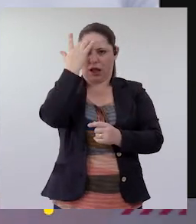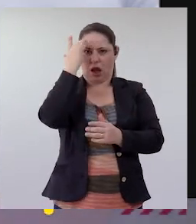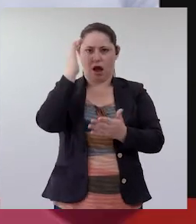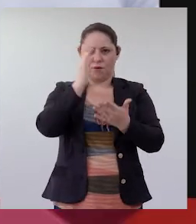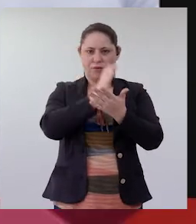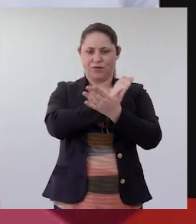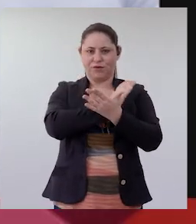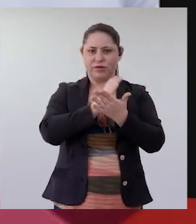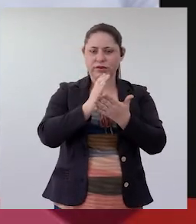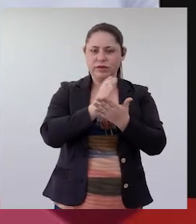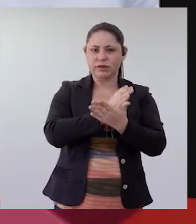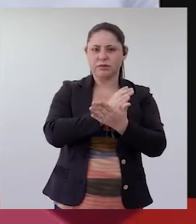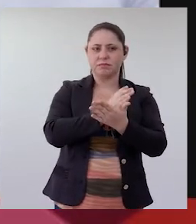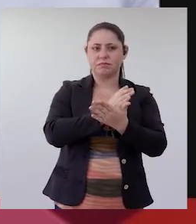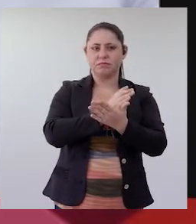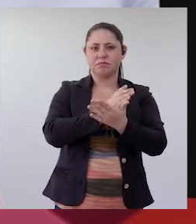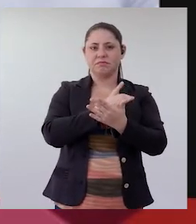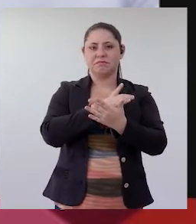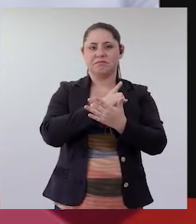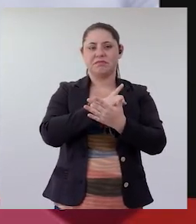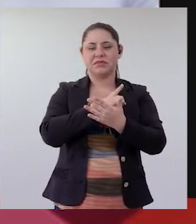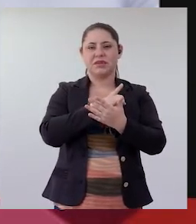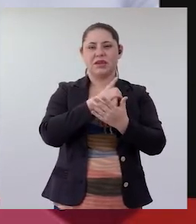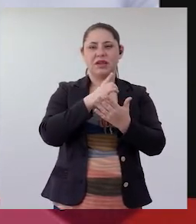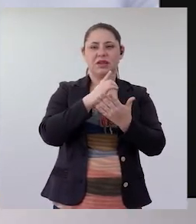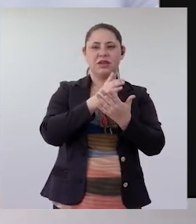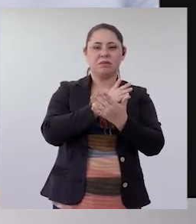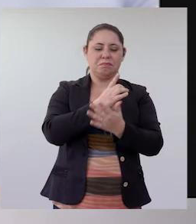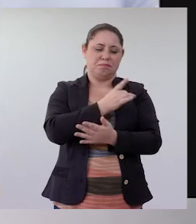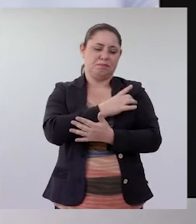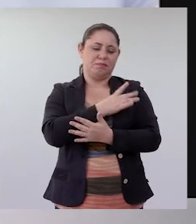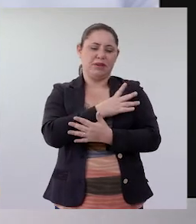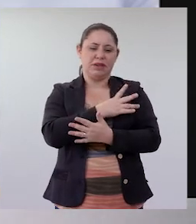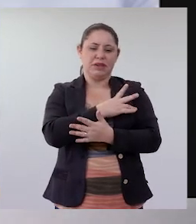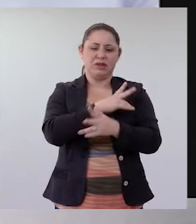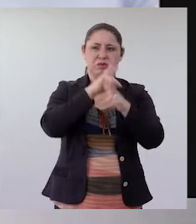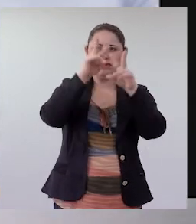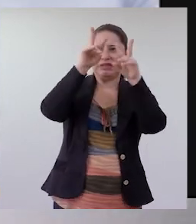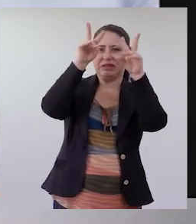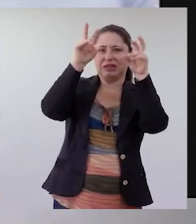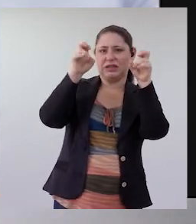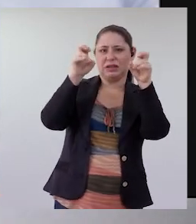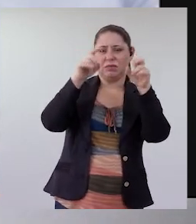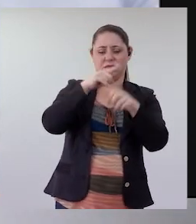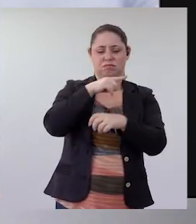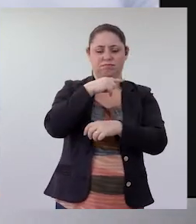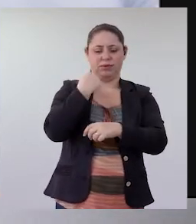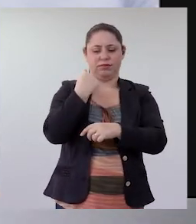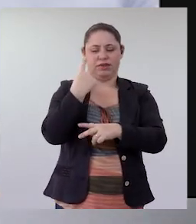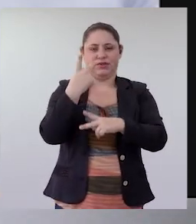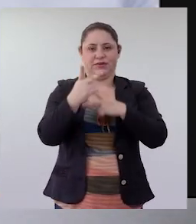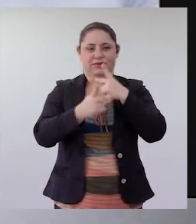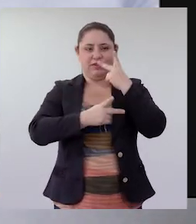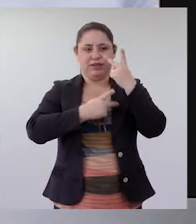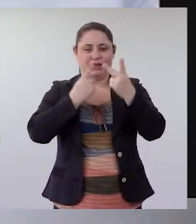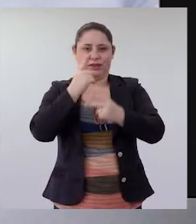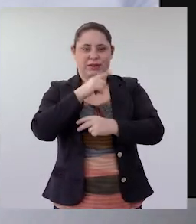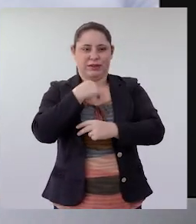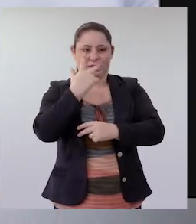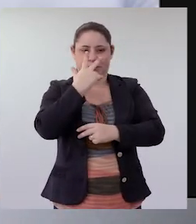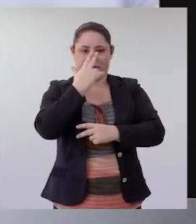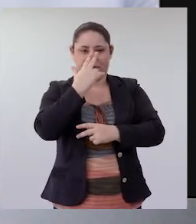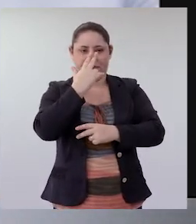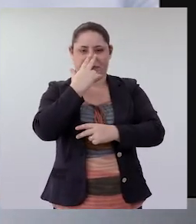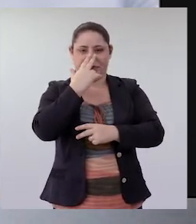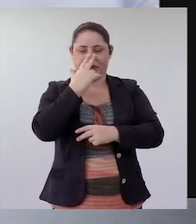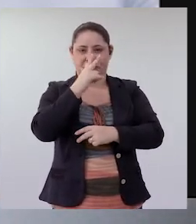às vezes, né, que nós temos, brasileiros, de tratar da morte. É tabu. A gente vai falar da morte e